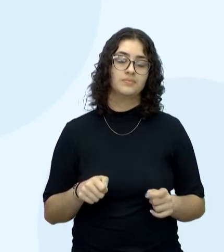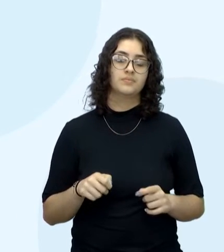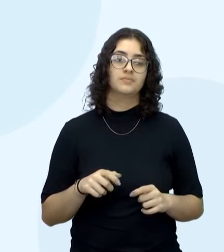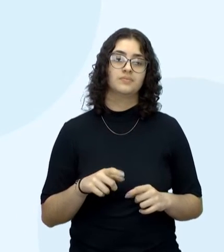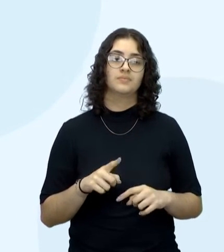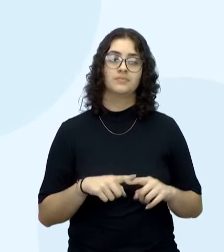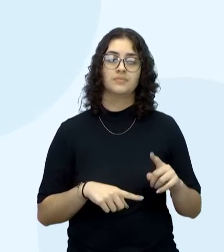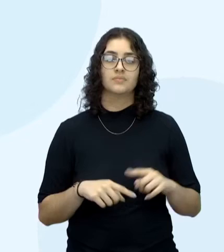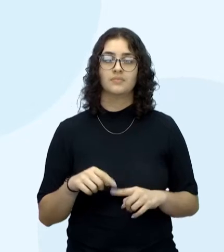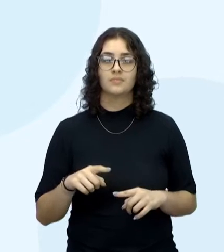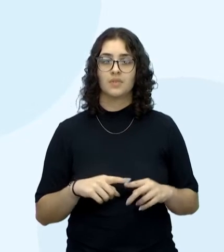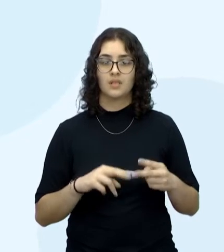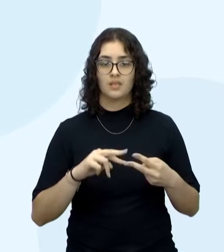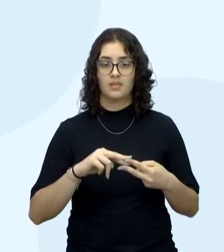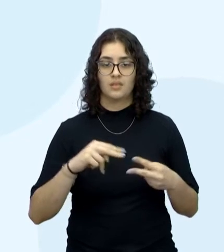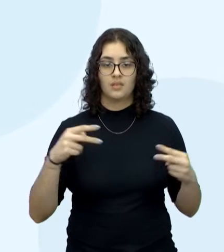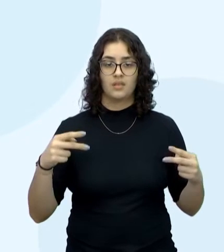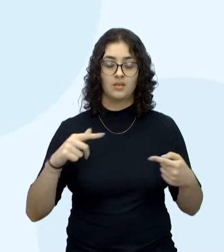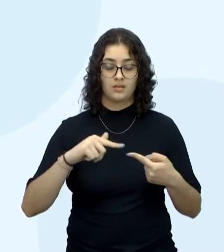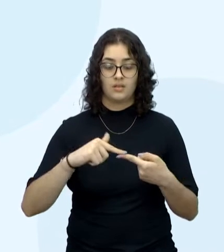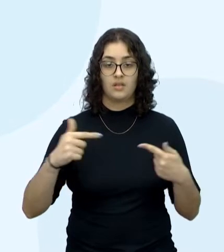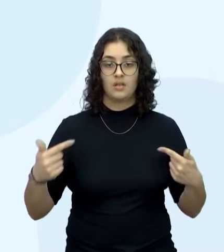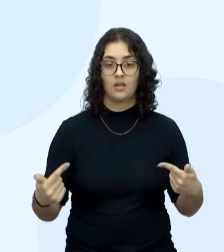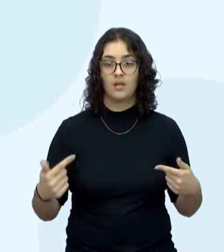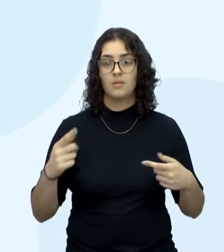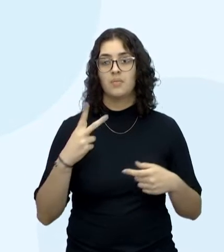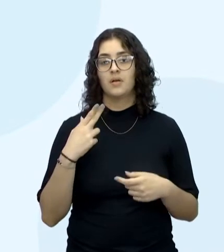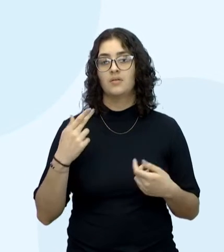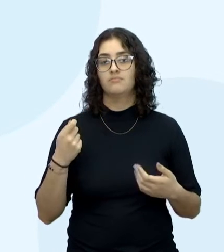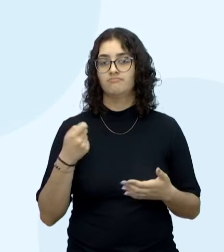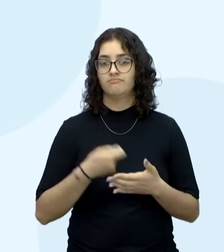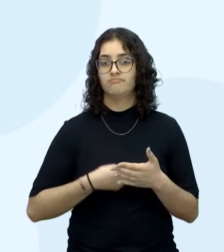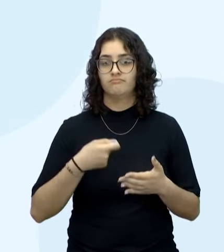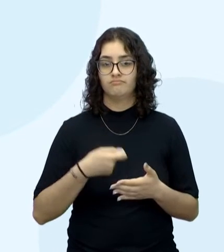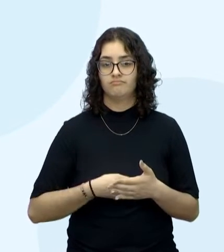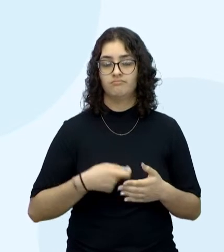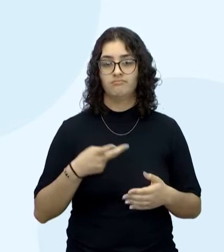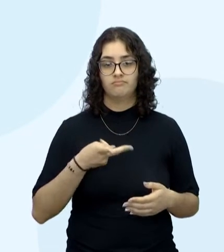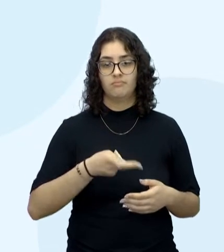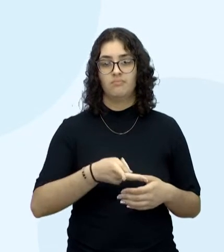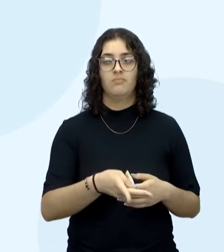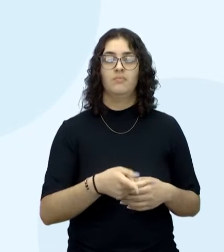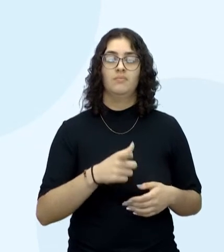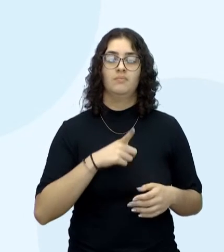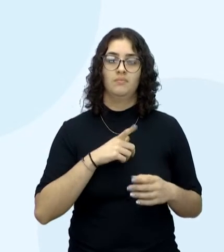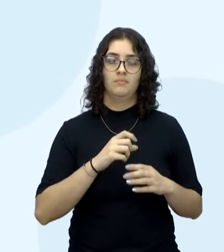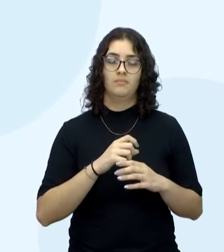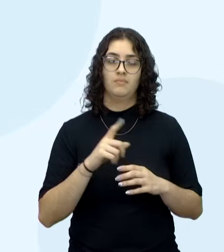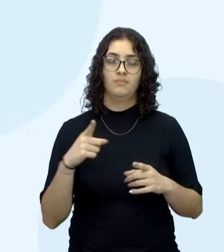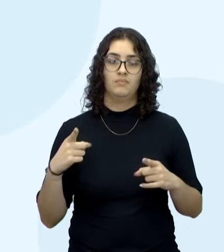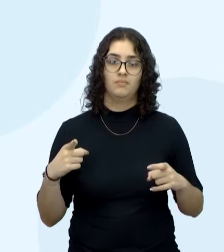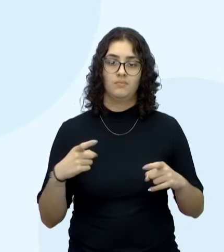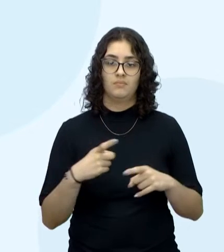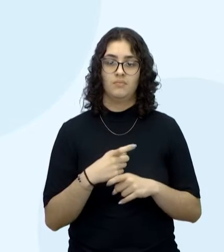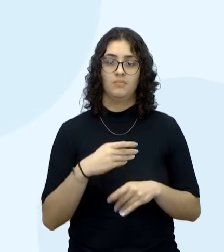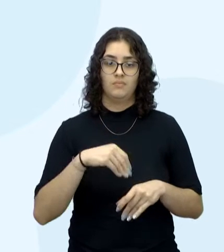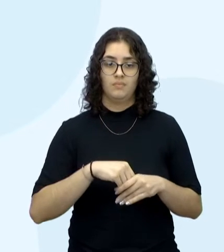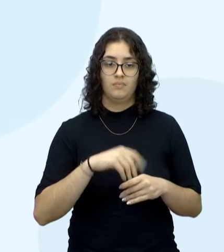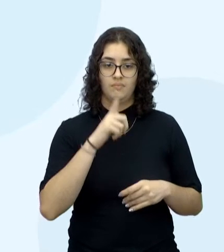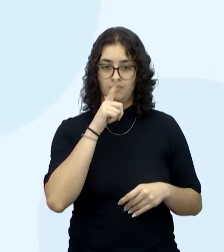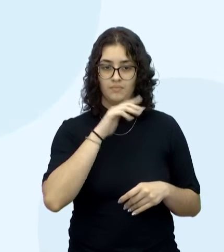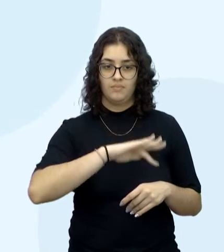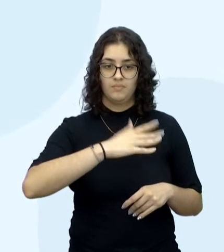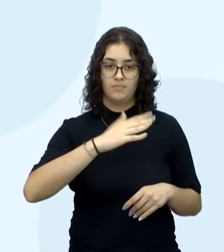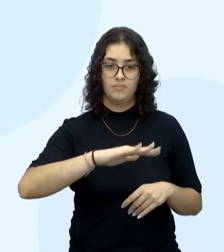alterar seu material genético, tornando-se assim mais resistentes aos fármacos. Assim, uma bactéria presente em um rio que